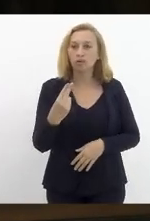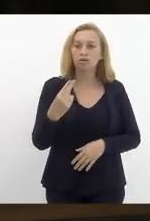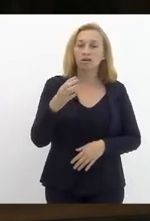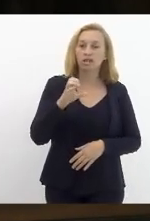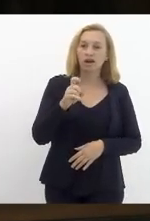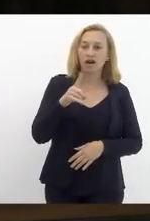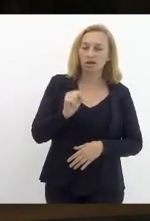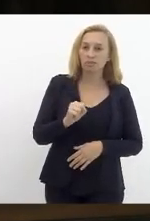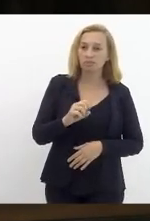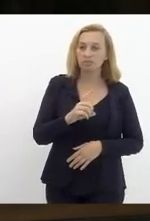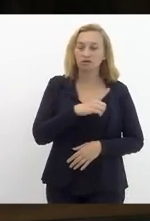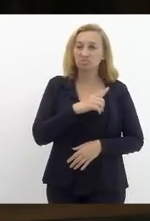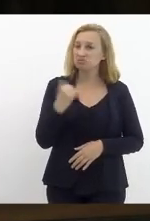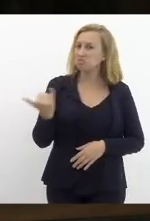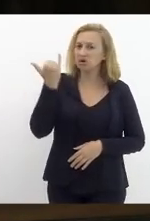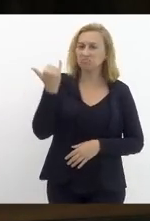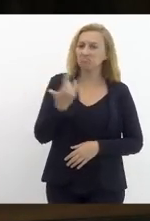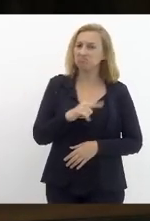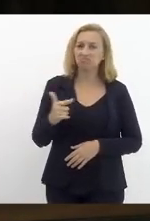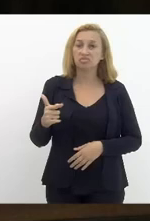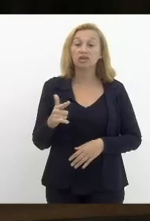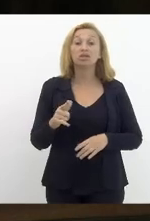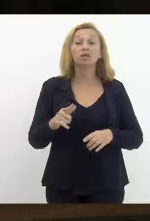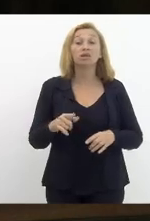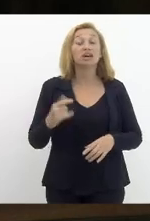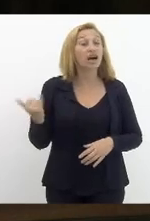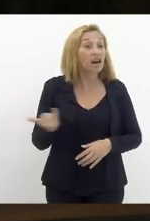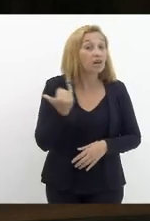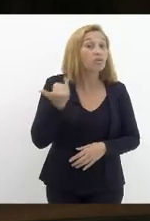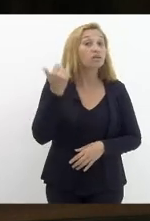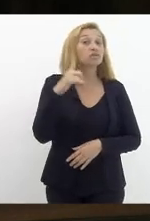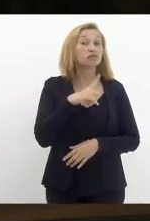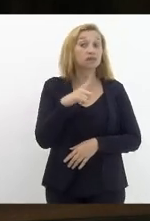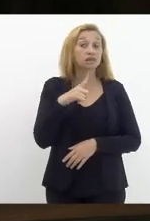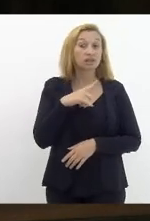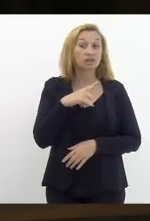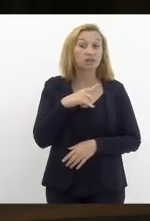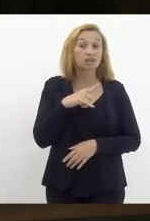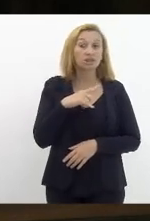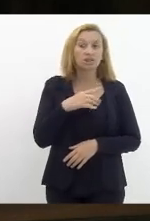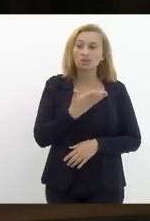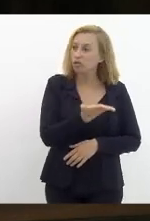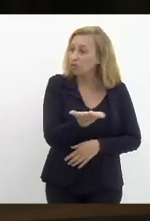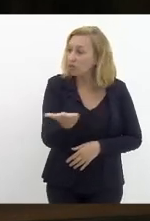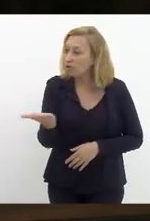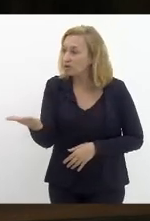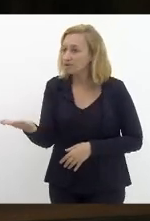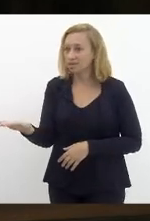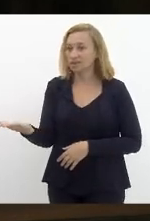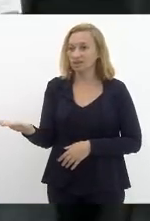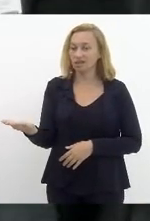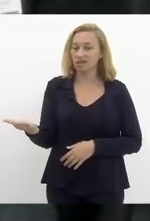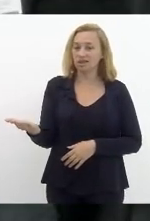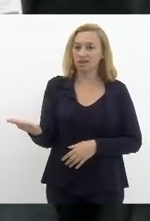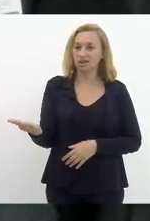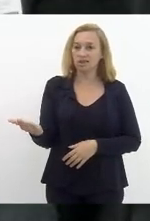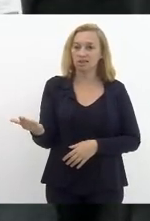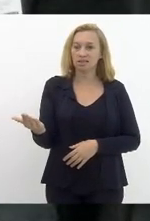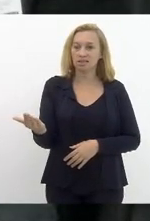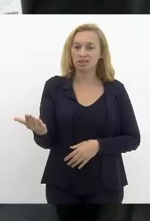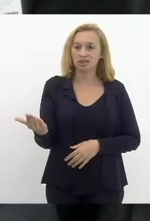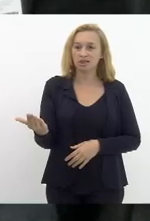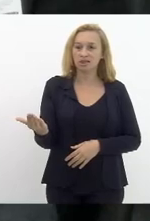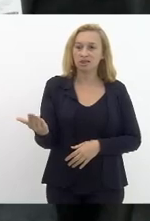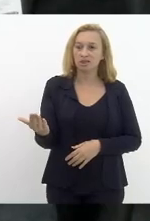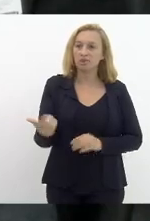Augusto, isso não tem importância. A importância que tem é que vocês nos trazem aqui para uma